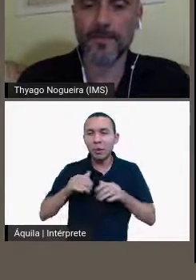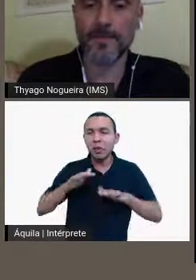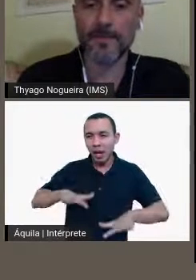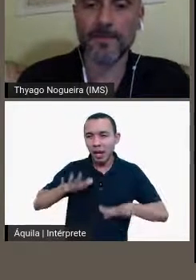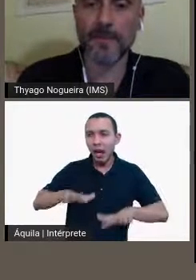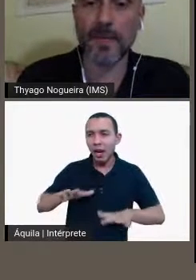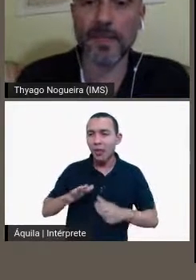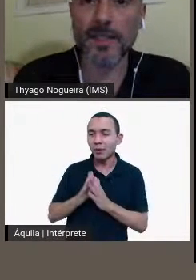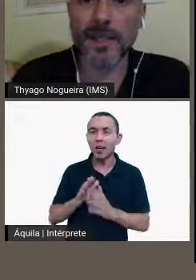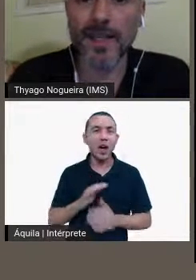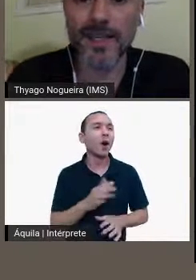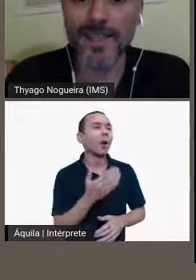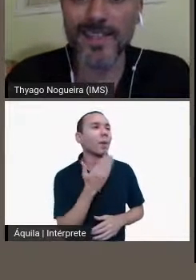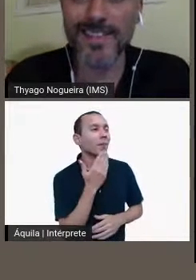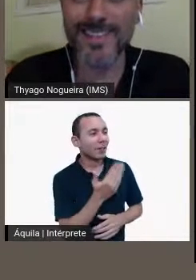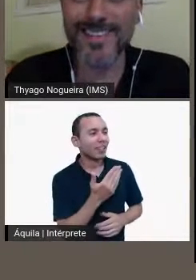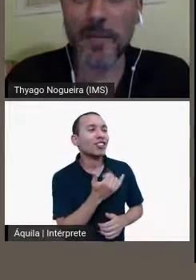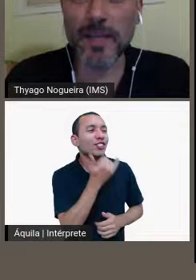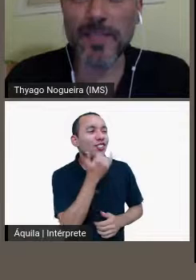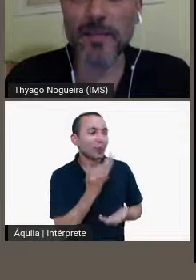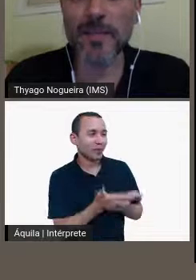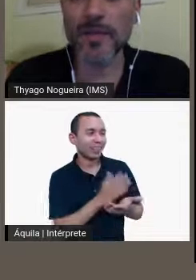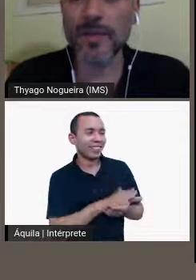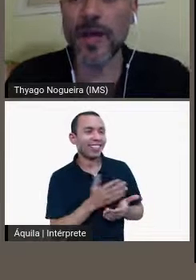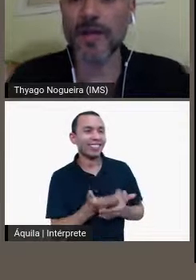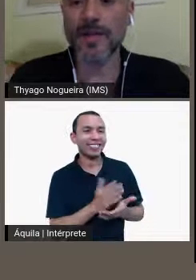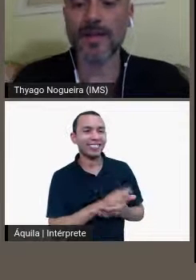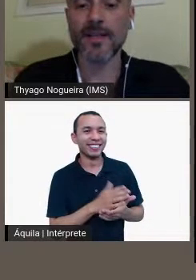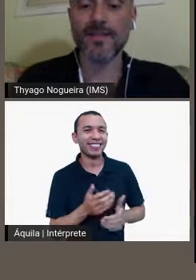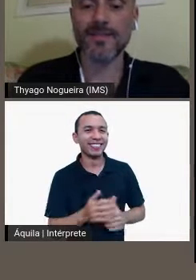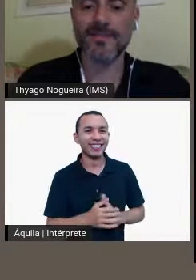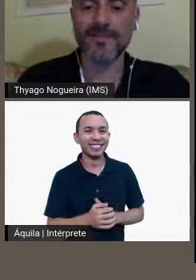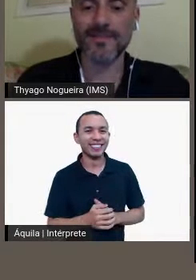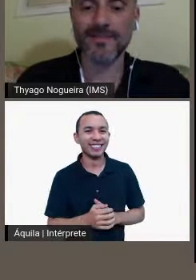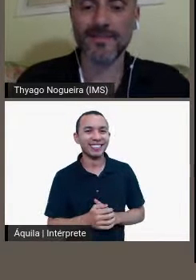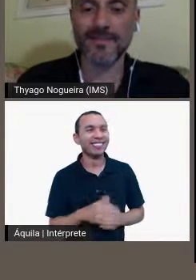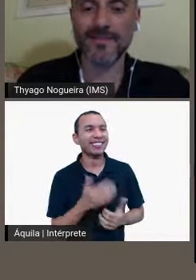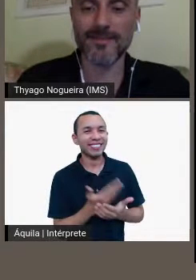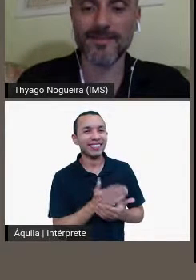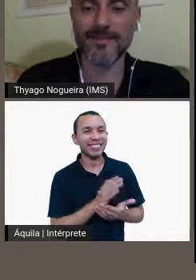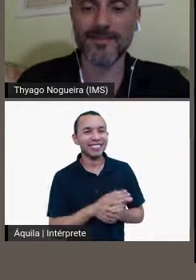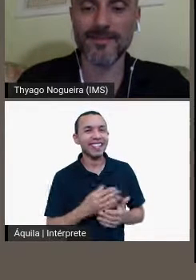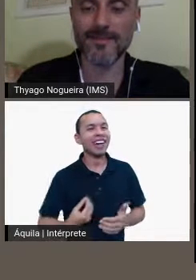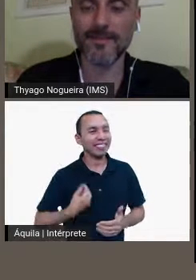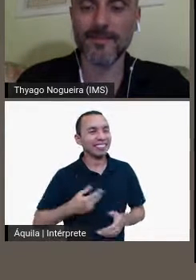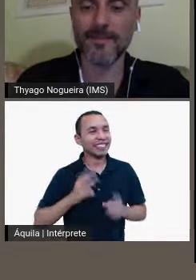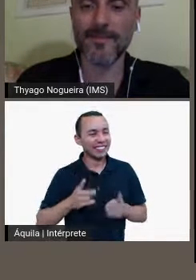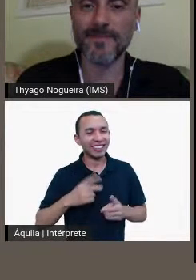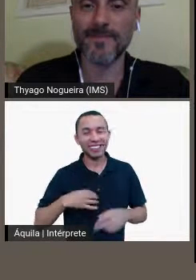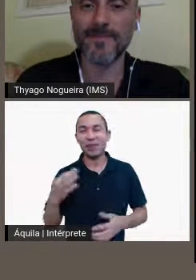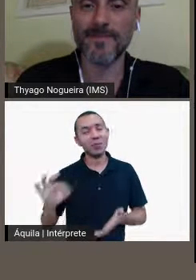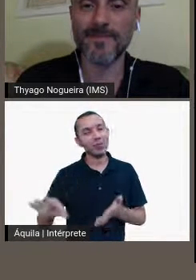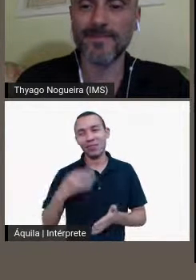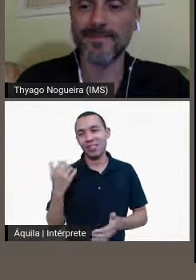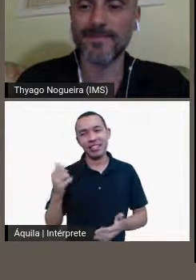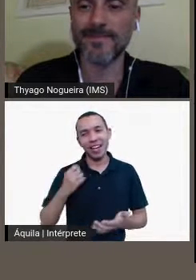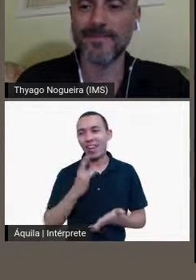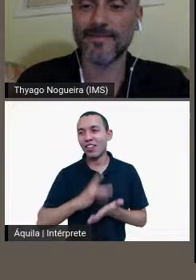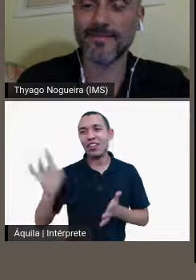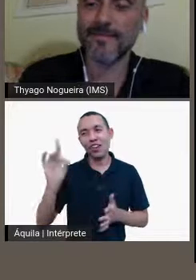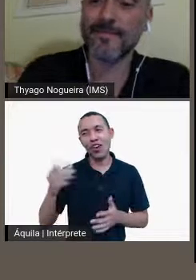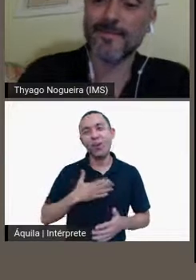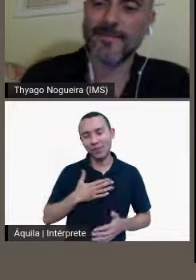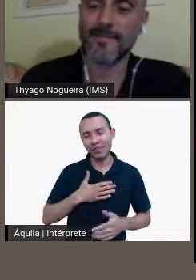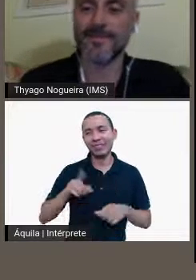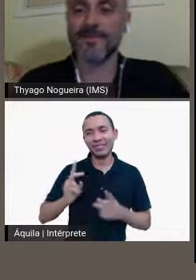Eu peço desculpa aos Tem intérpretes. mais 10 minutos, tá? Os intérpretes da minha vida inteira sempre me odiaram, mas tudo bem. Ainda